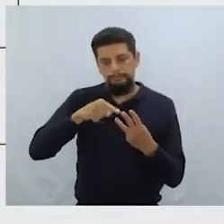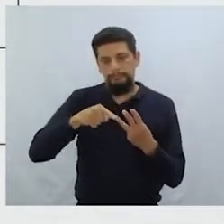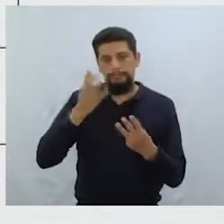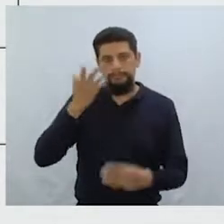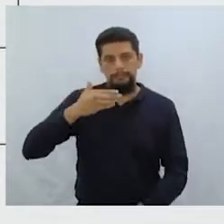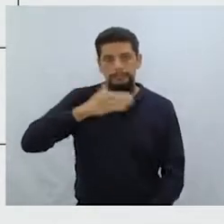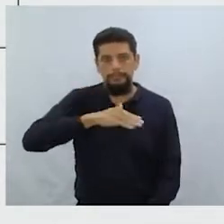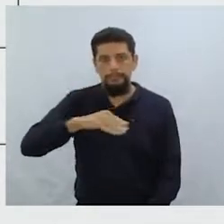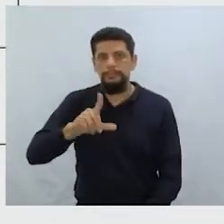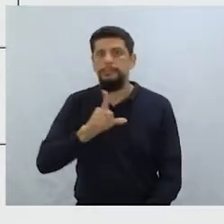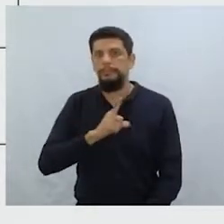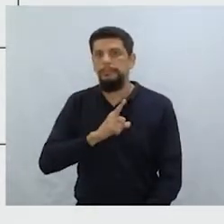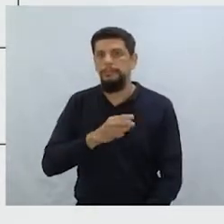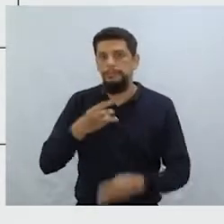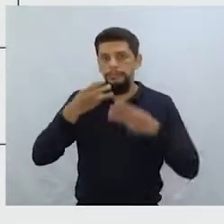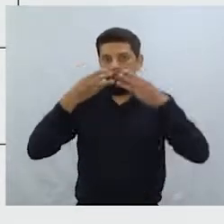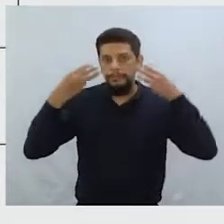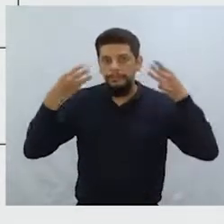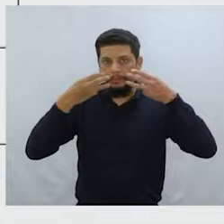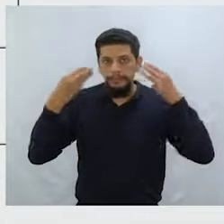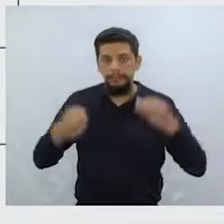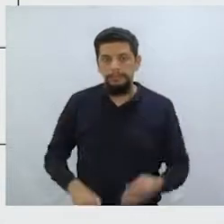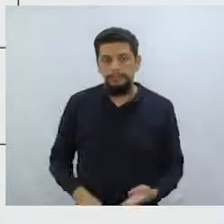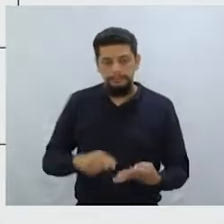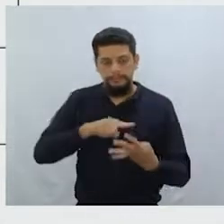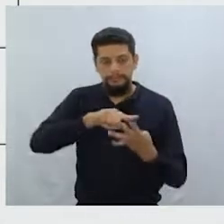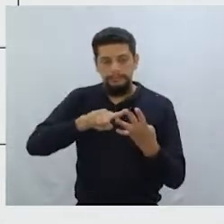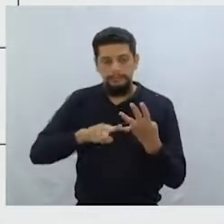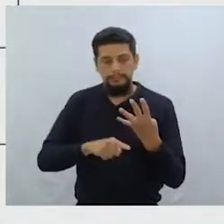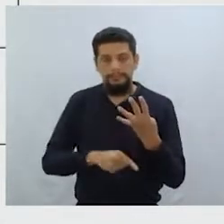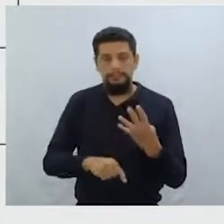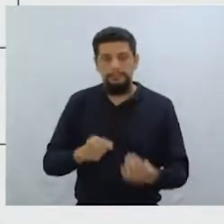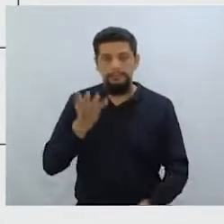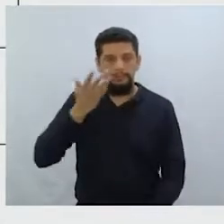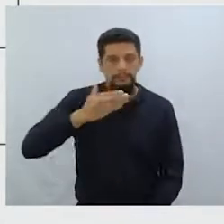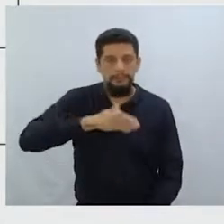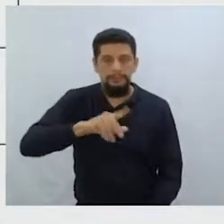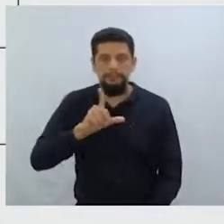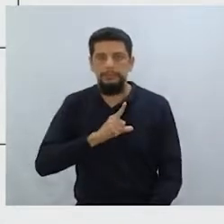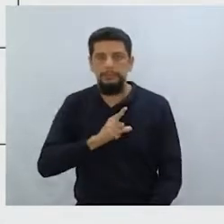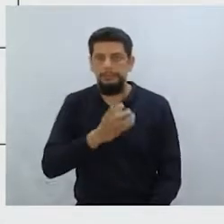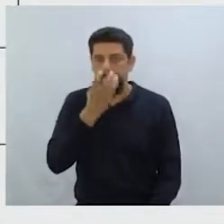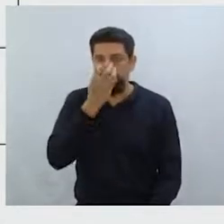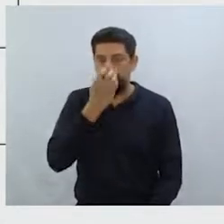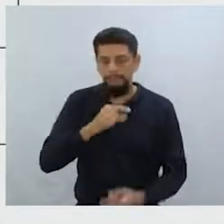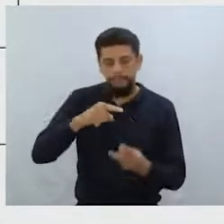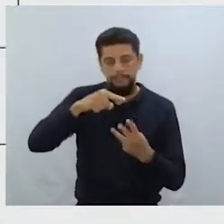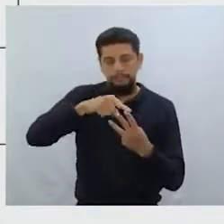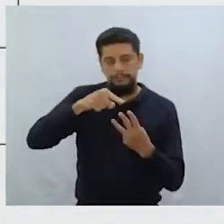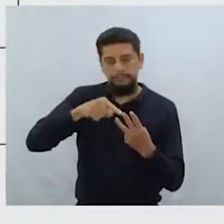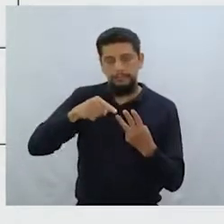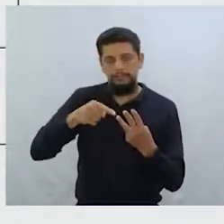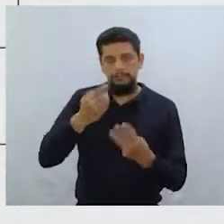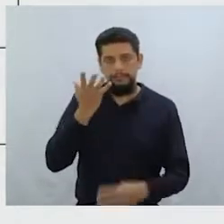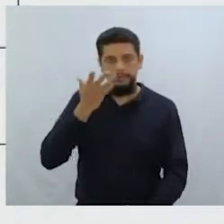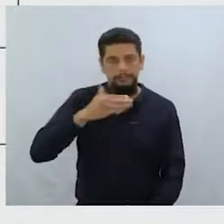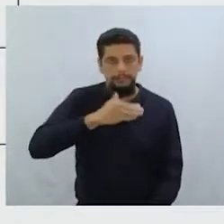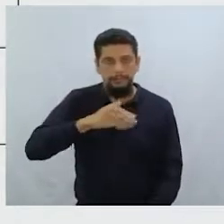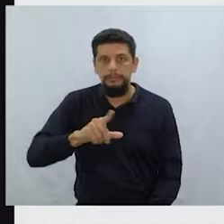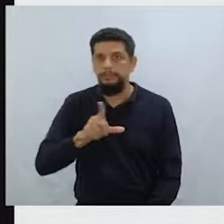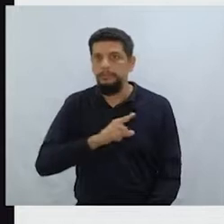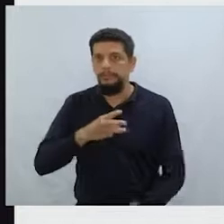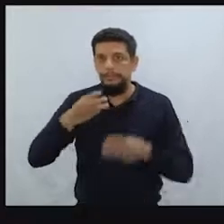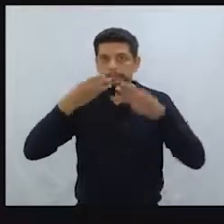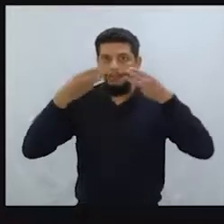1, 2, 3. 3 crianças têm gato. Então, 4 crianças têm cachorro e 3 crianças têm